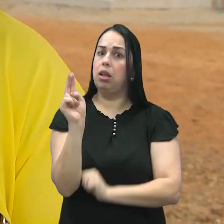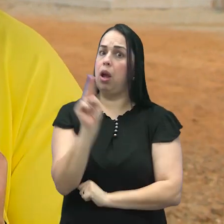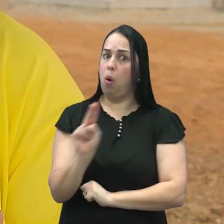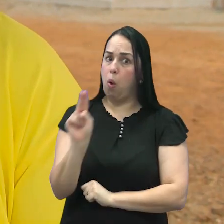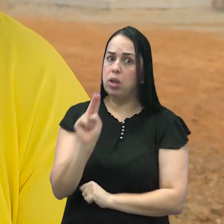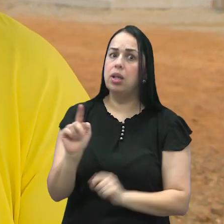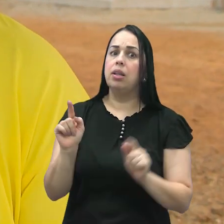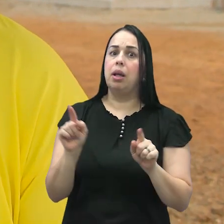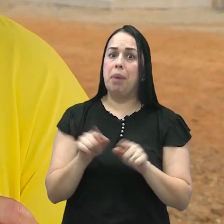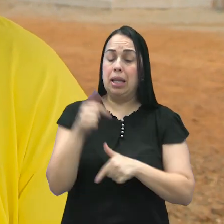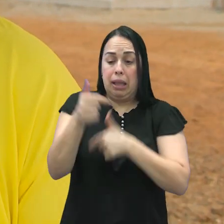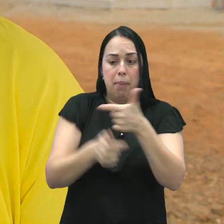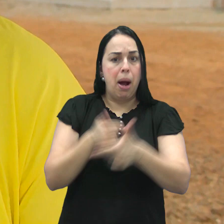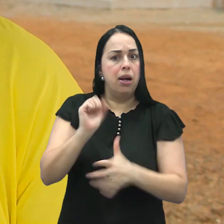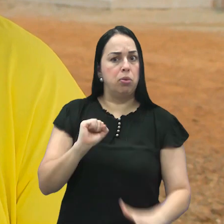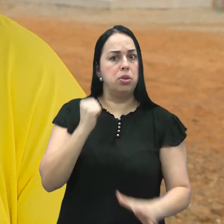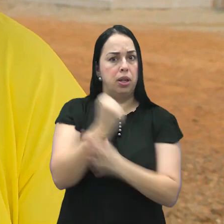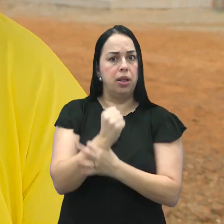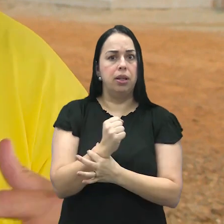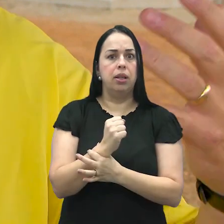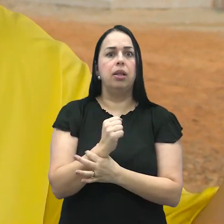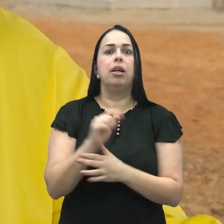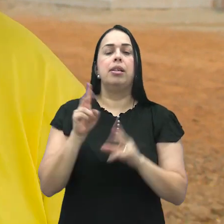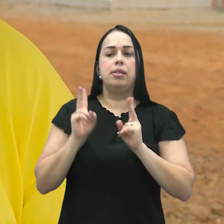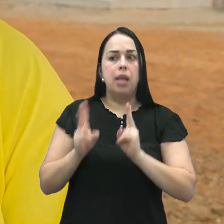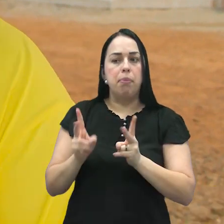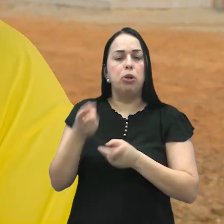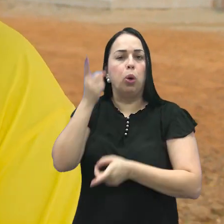de poder fazer esse trabalho consciente.